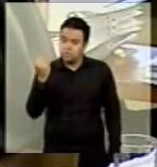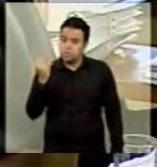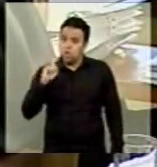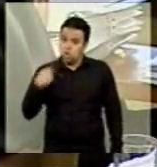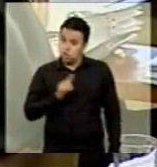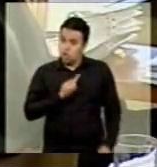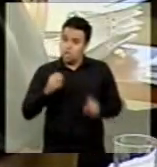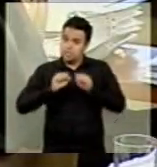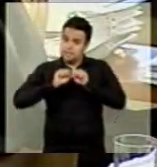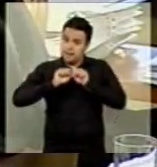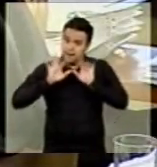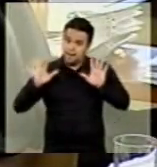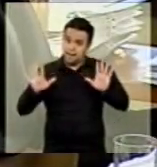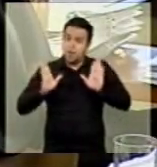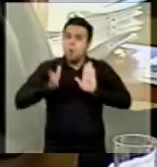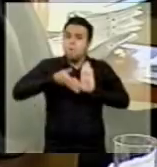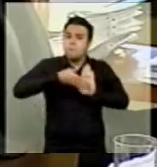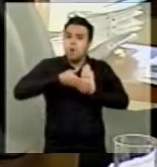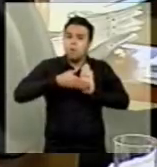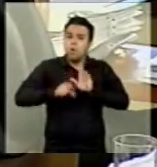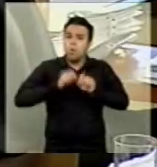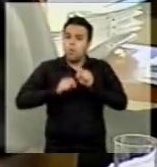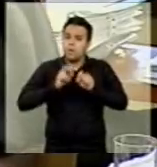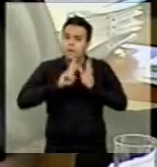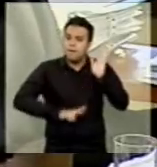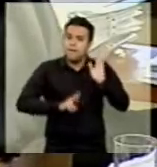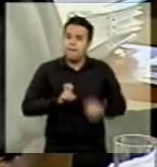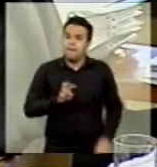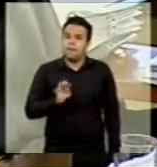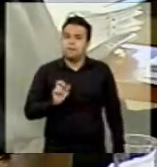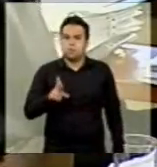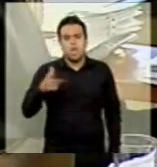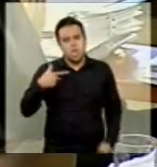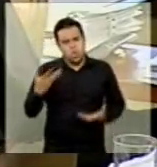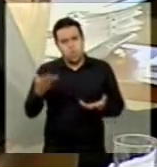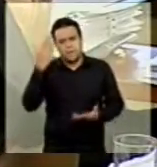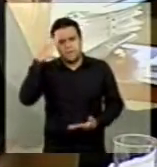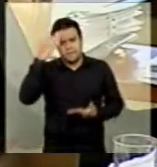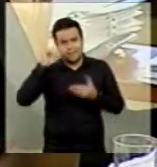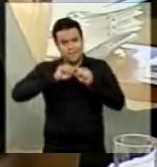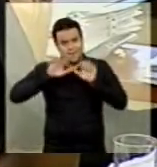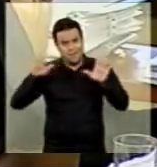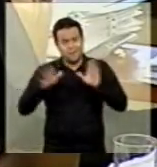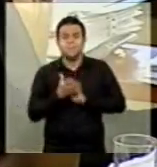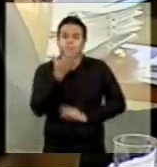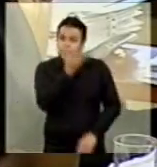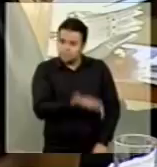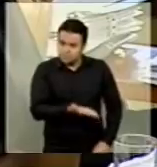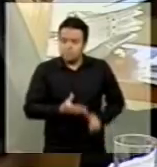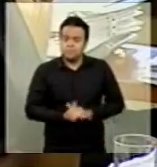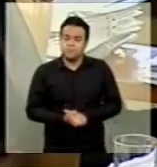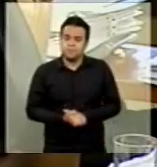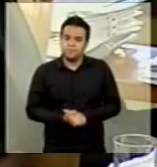o que está sendo proposto pelo relator. Eu gostaria de ter isso claro. Vossa Excelência está propondo